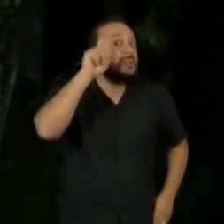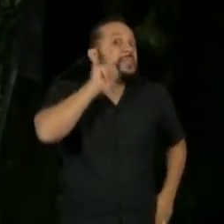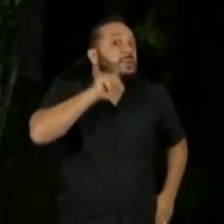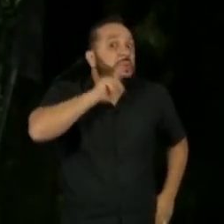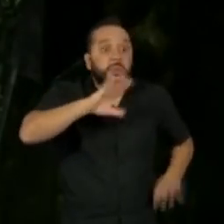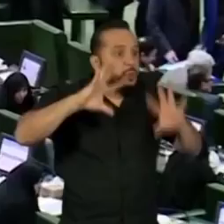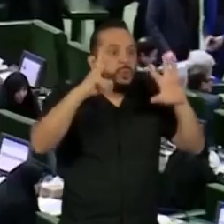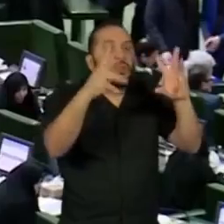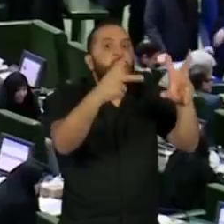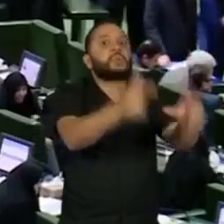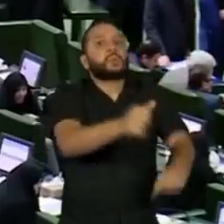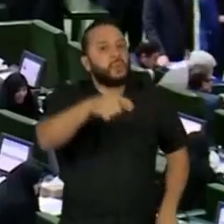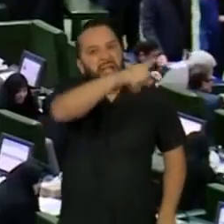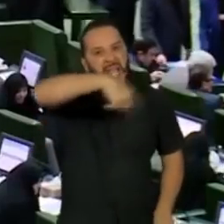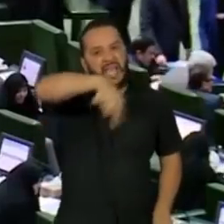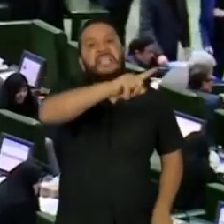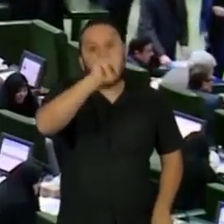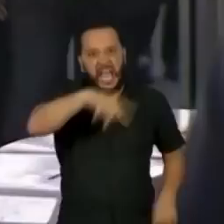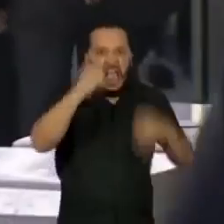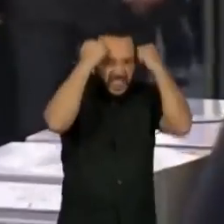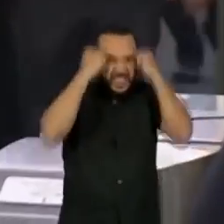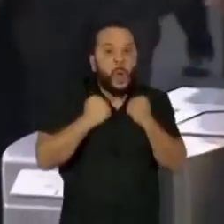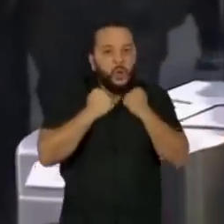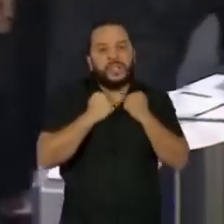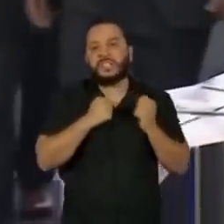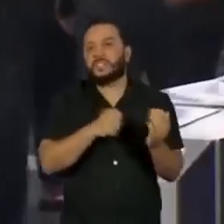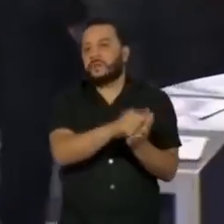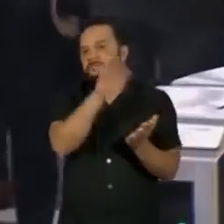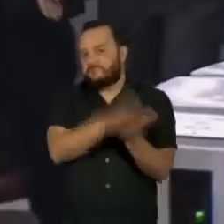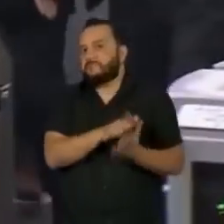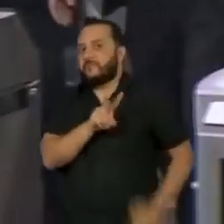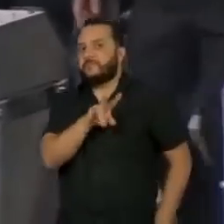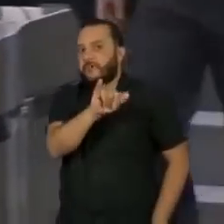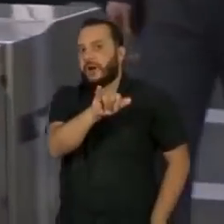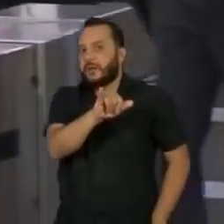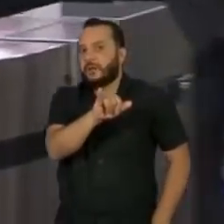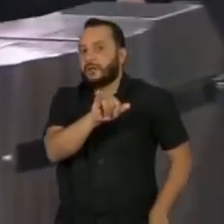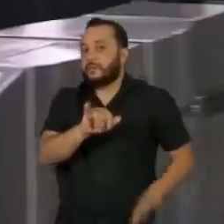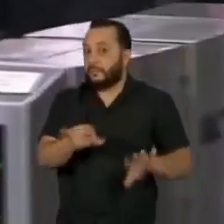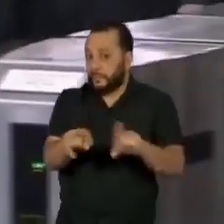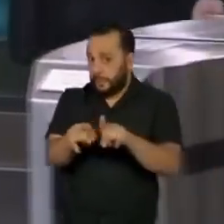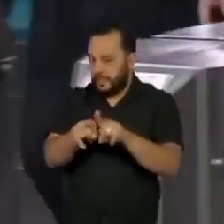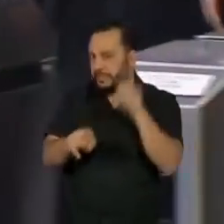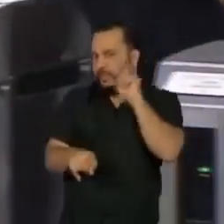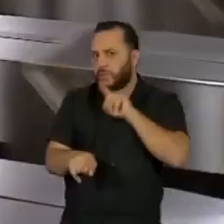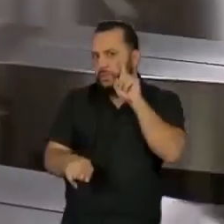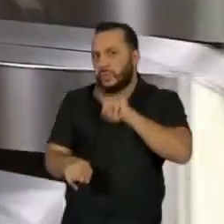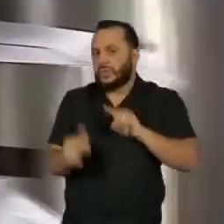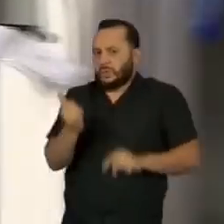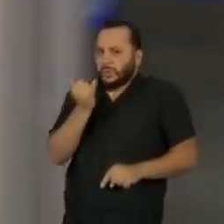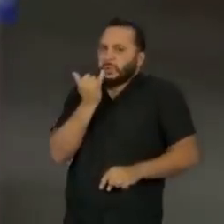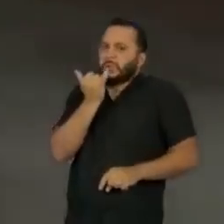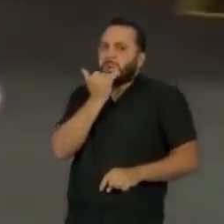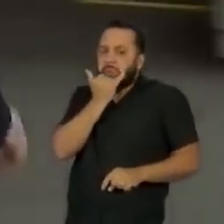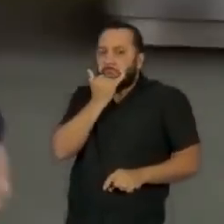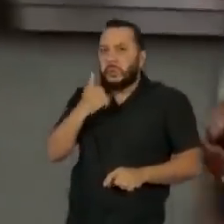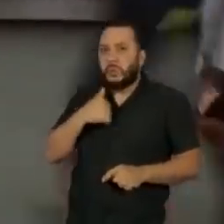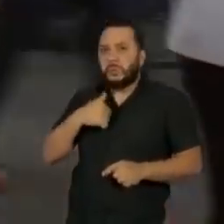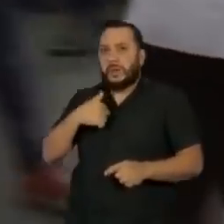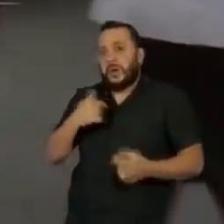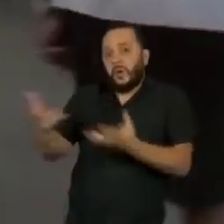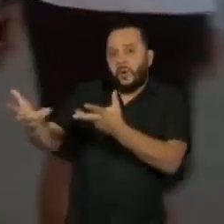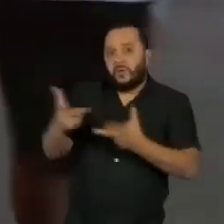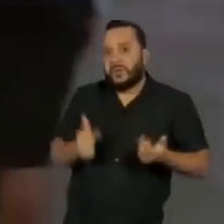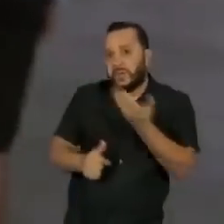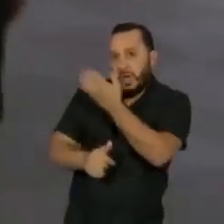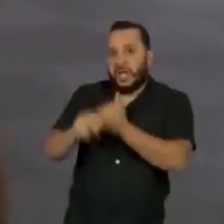de Qassem Soleimani como terroristas. Em retaliação, os Estados Unidos negaram o visto para Javad Zarif,